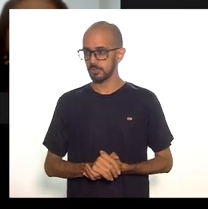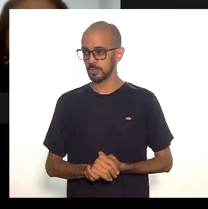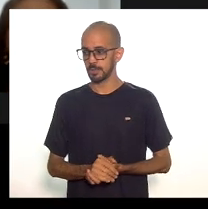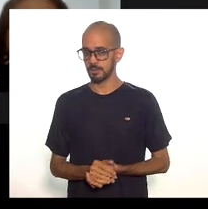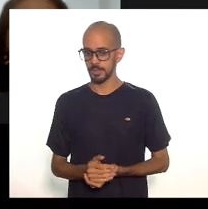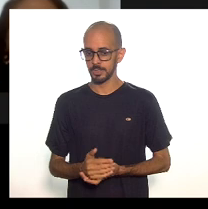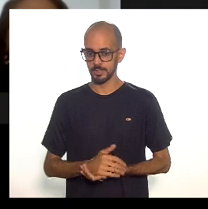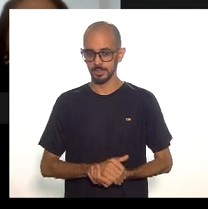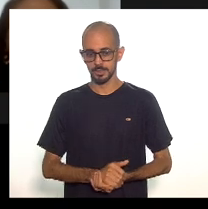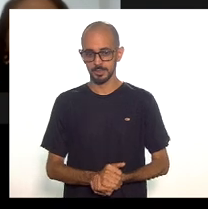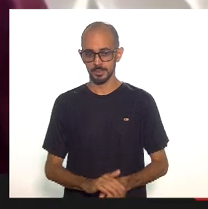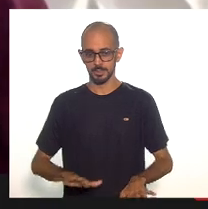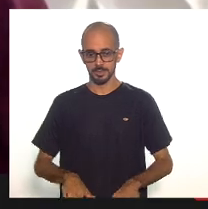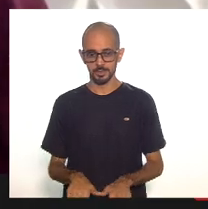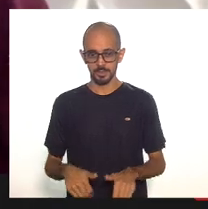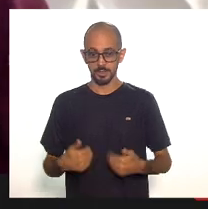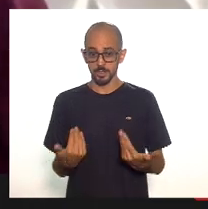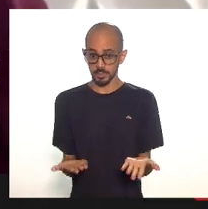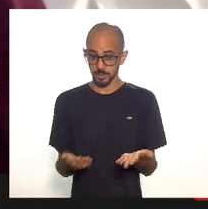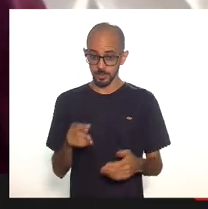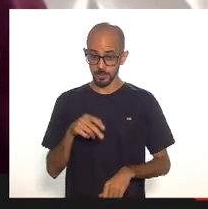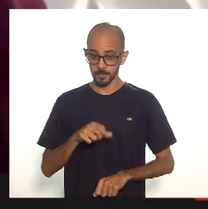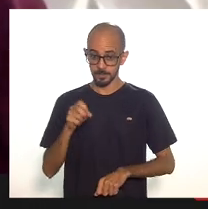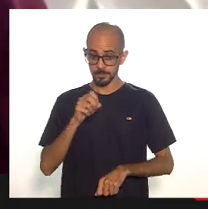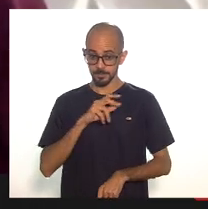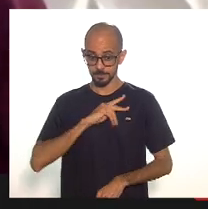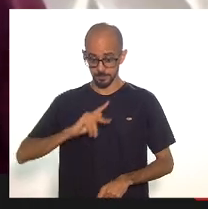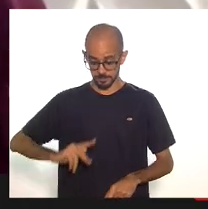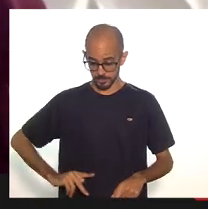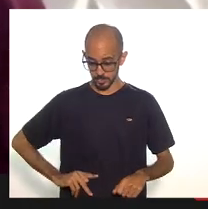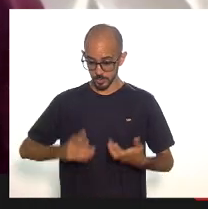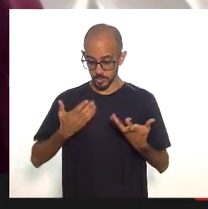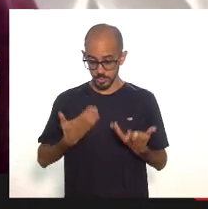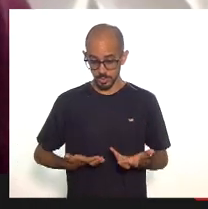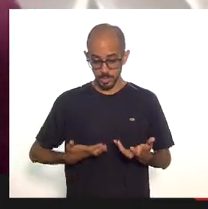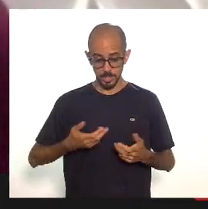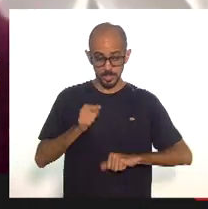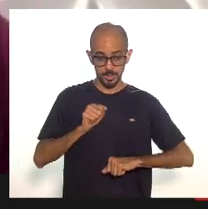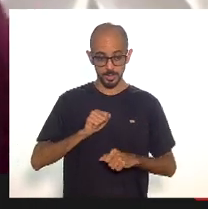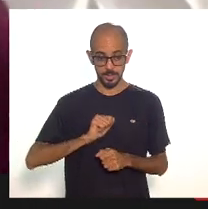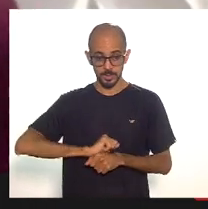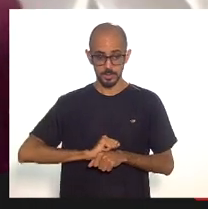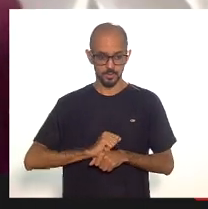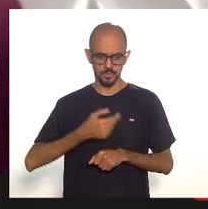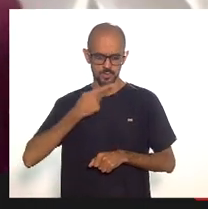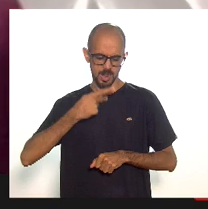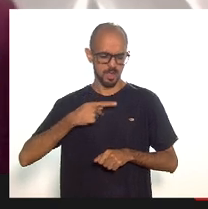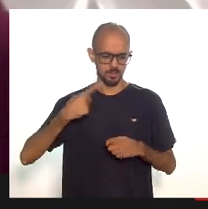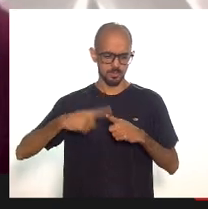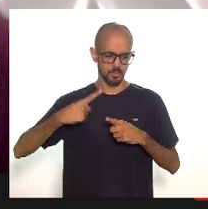Superintendente, eu quero só fazer uma ponderação, porque é fato, né, que hoje o Estado do Rio de